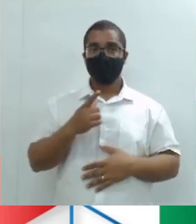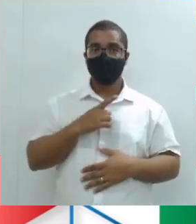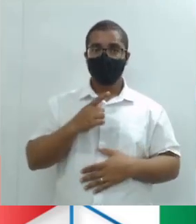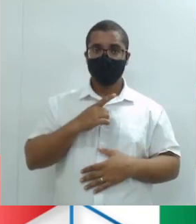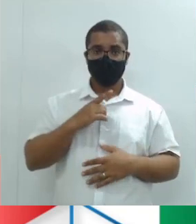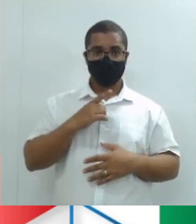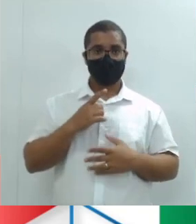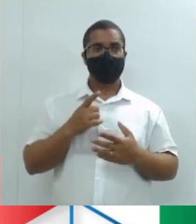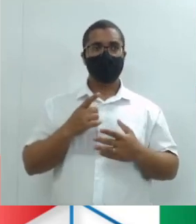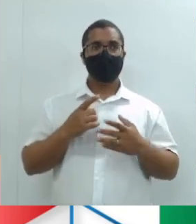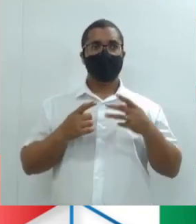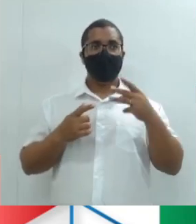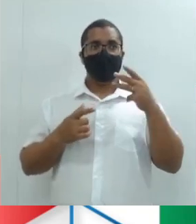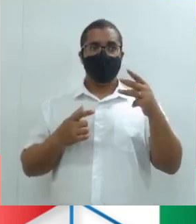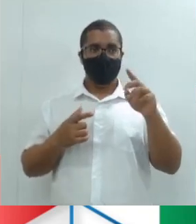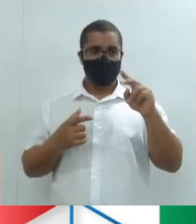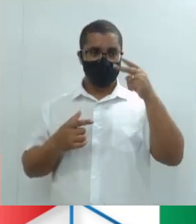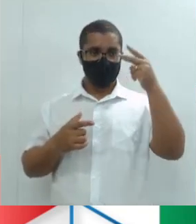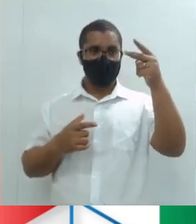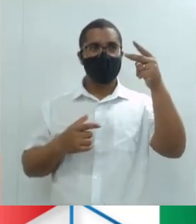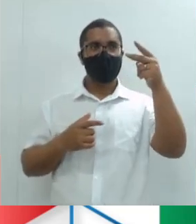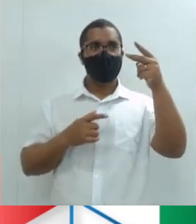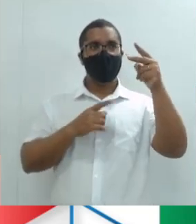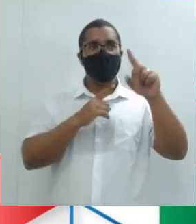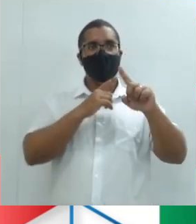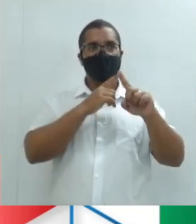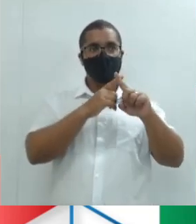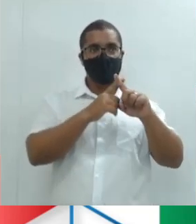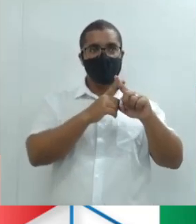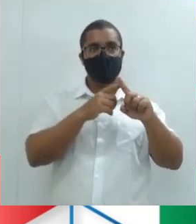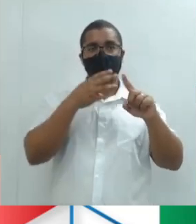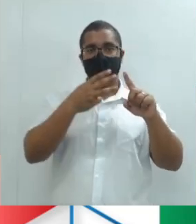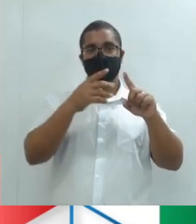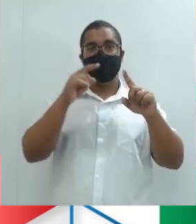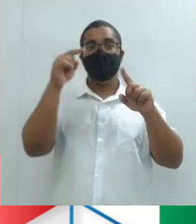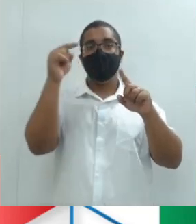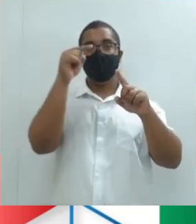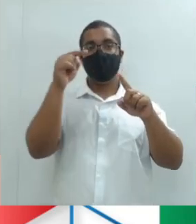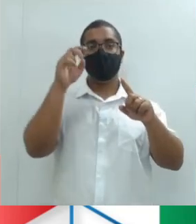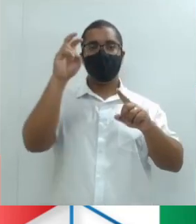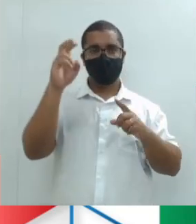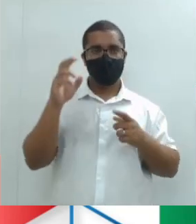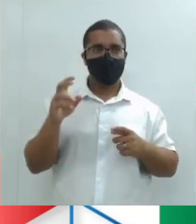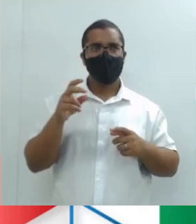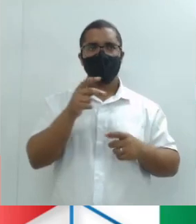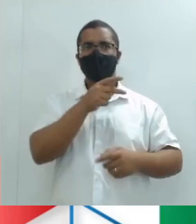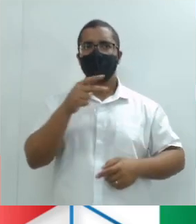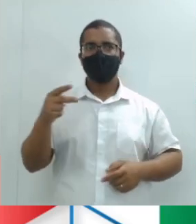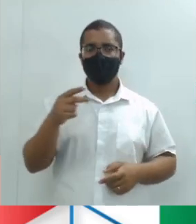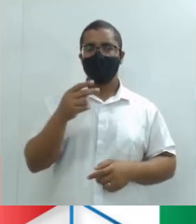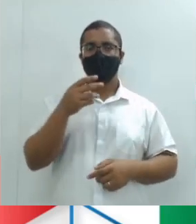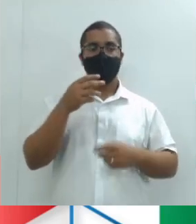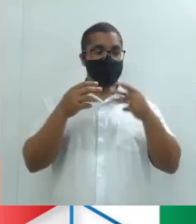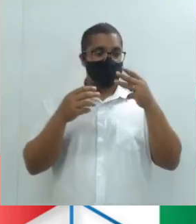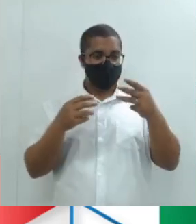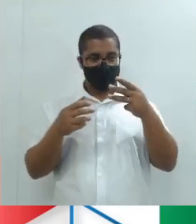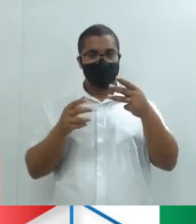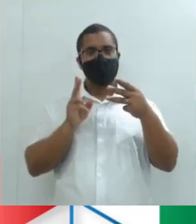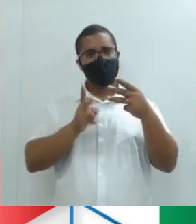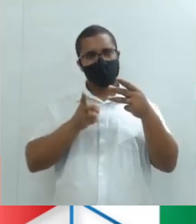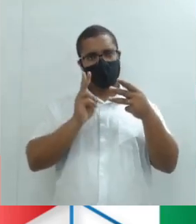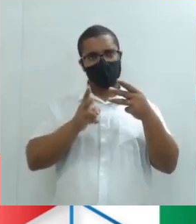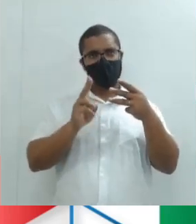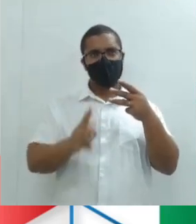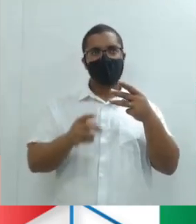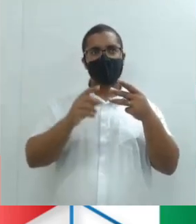a menos 5. Eu vou fazer a repetição da base e somar os expoentes. 2